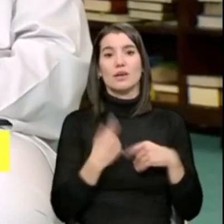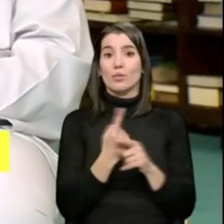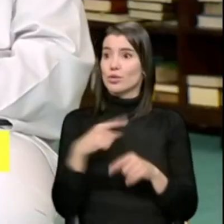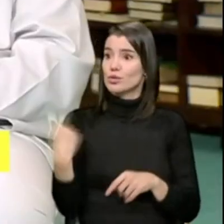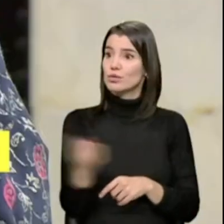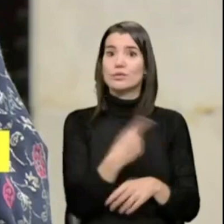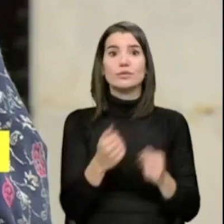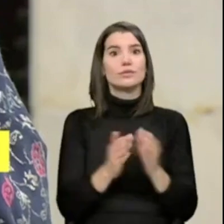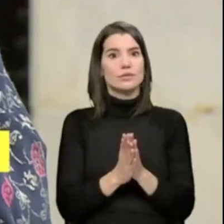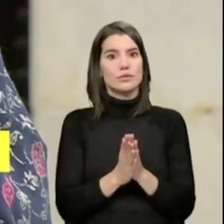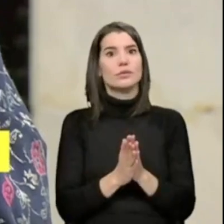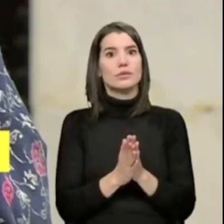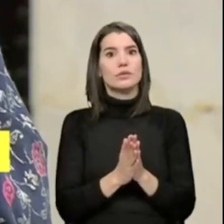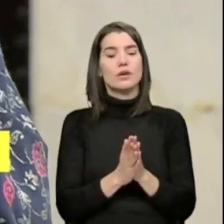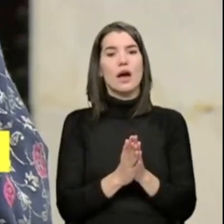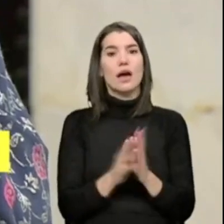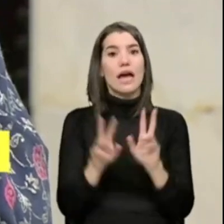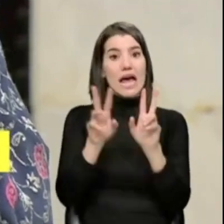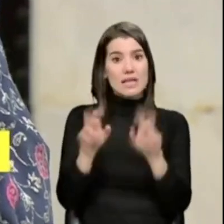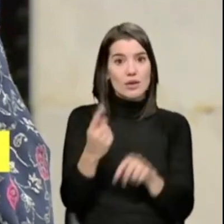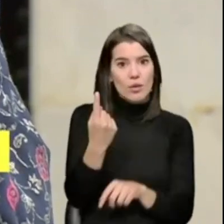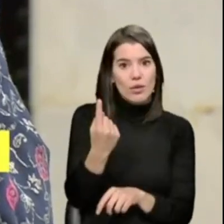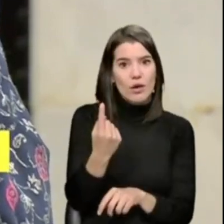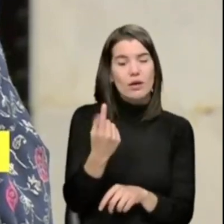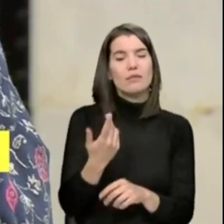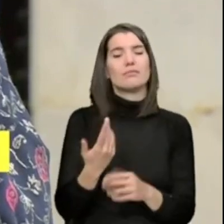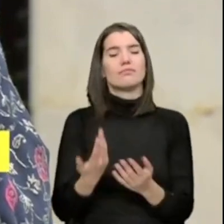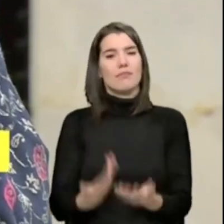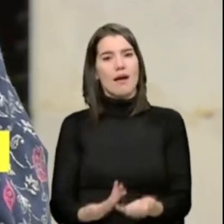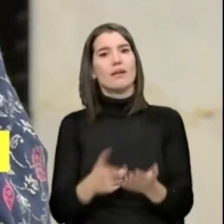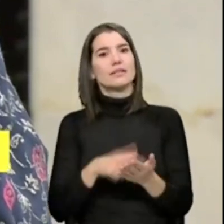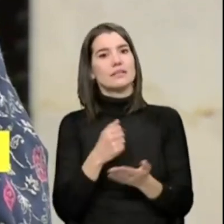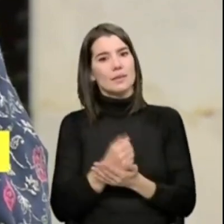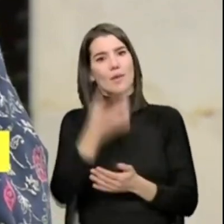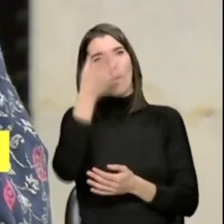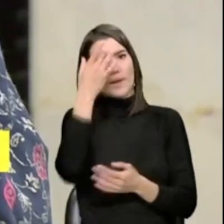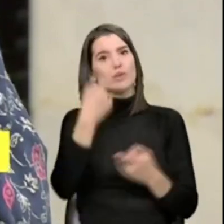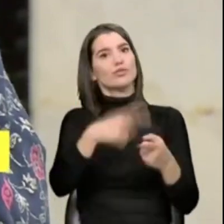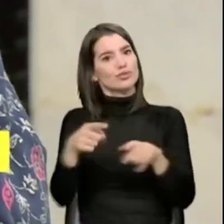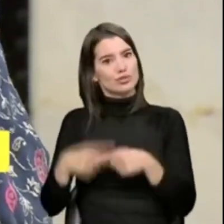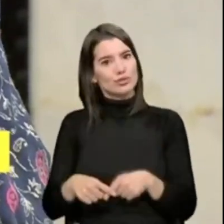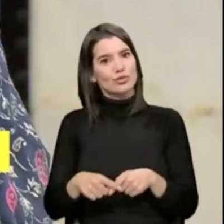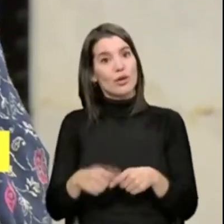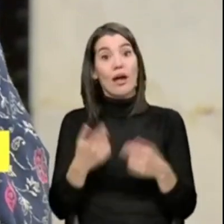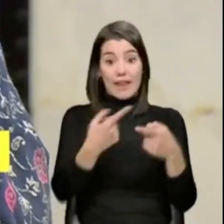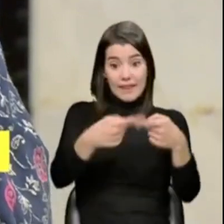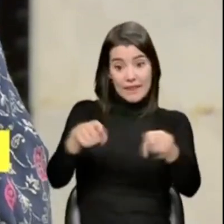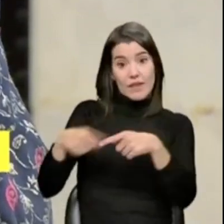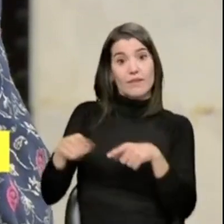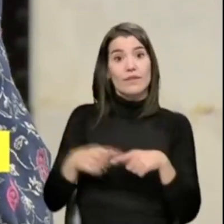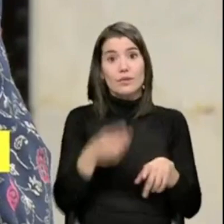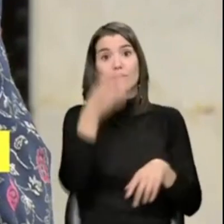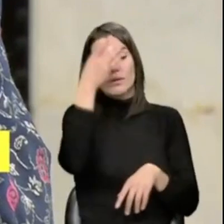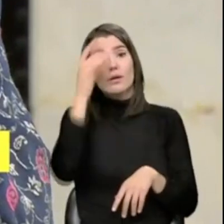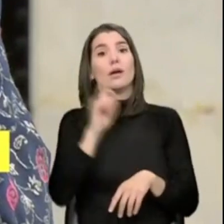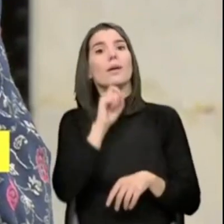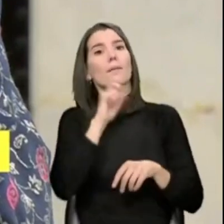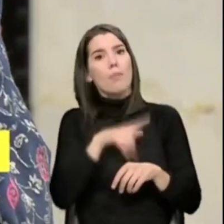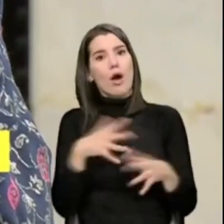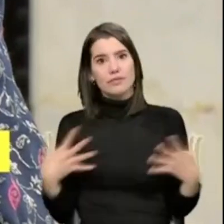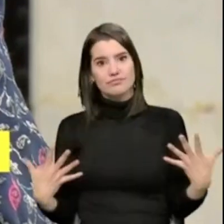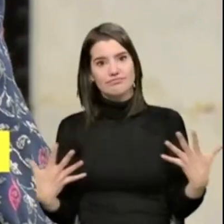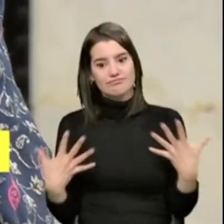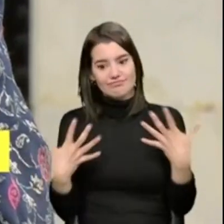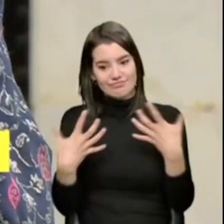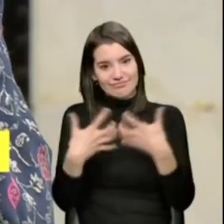temos sobre um assunto só, temos sempre diferentes opiniões. Essas diferentes opiniões podem convergir